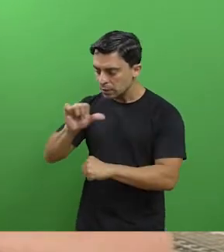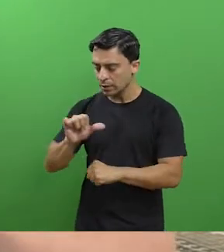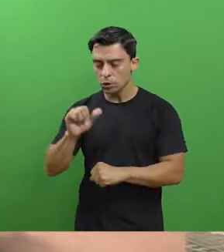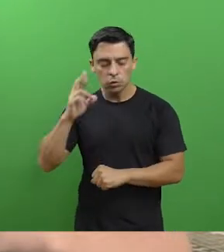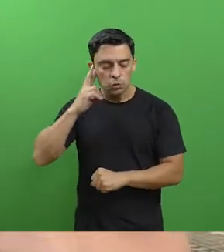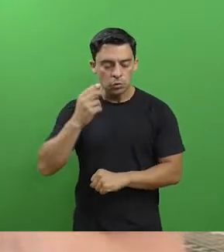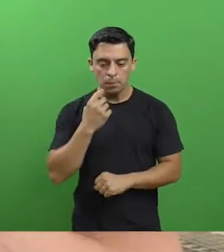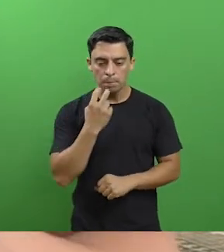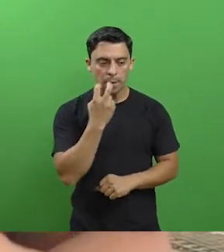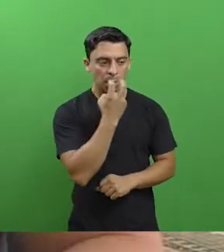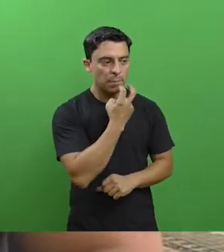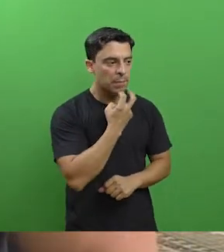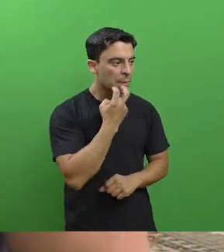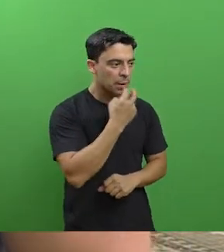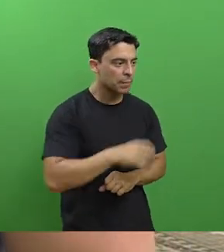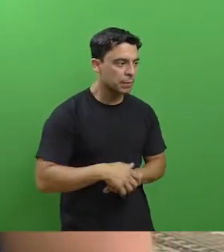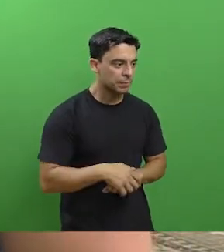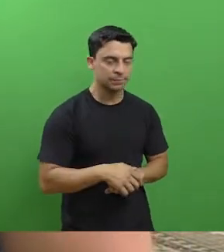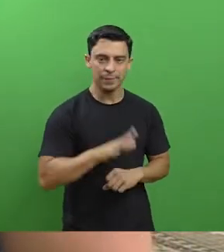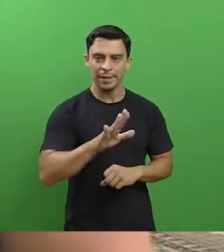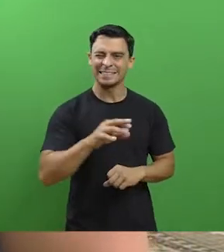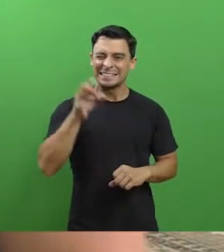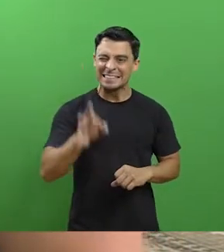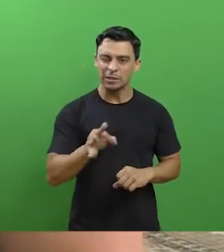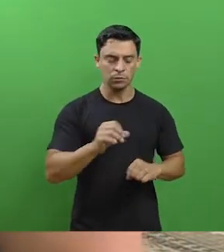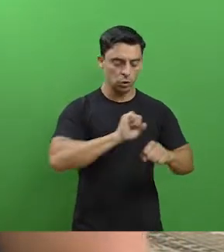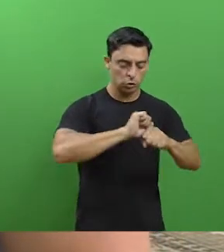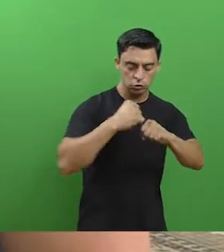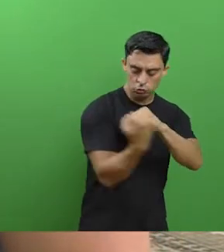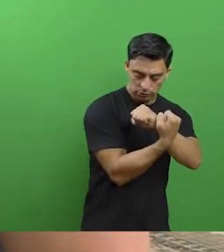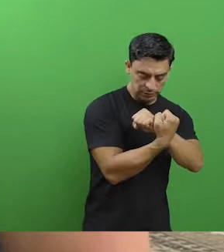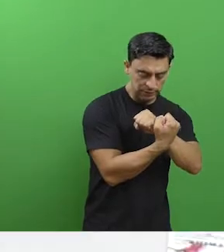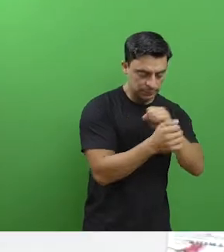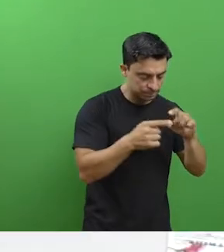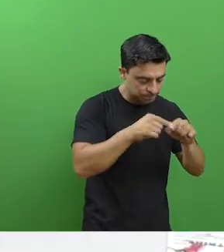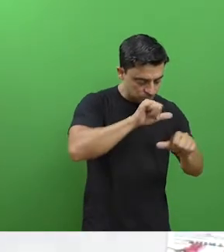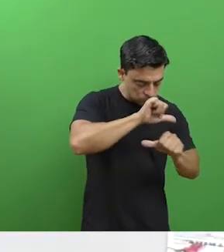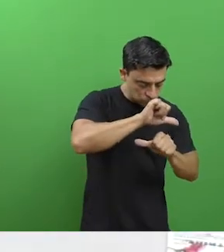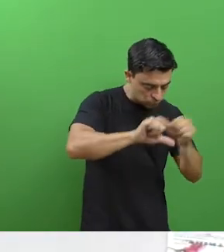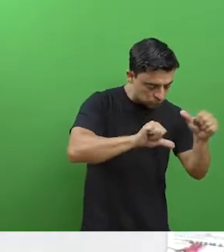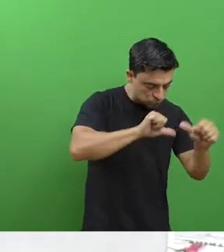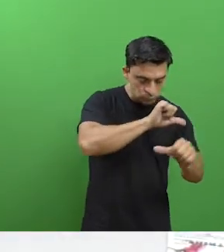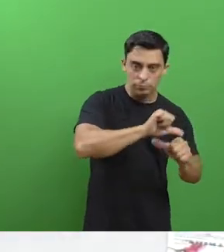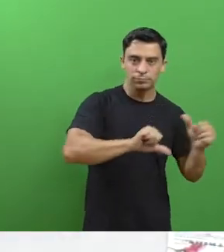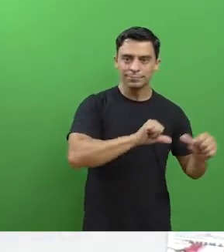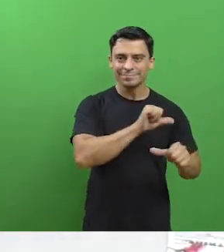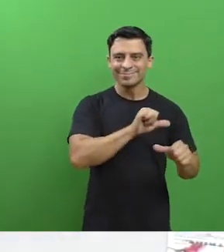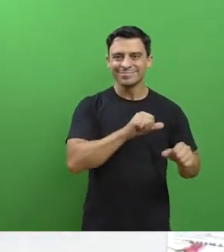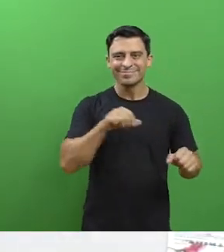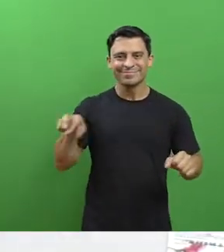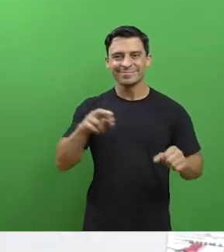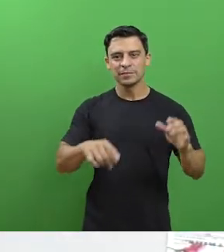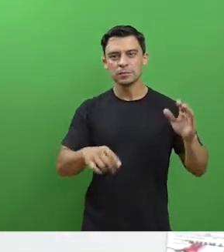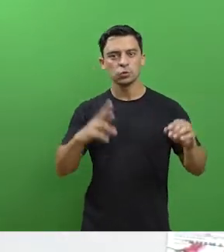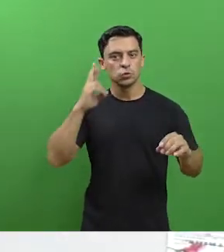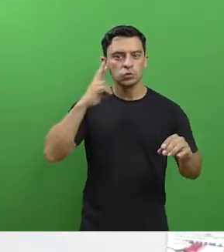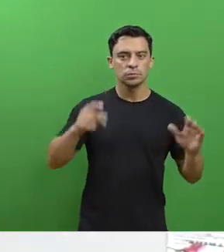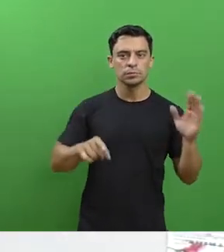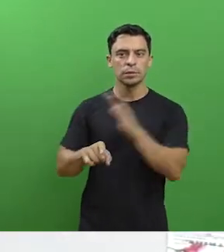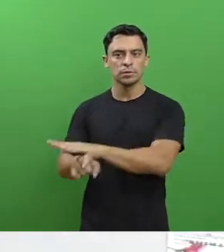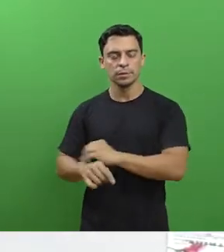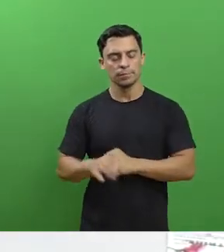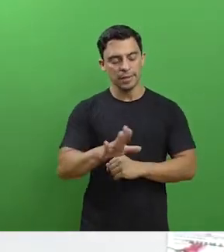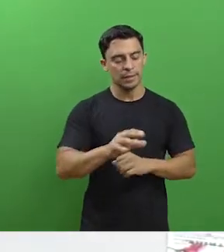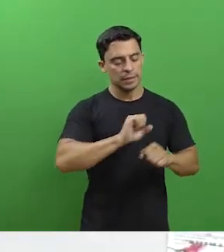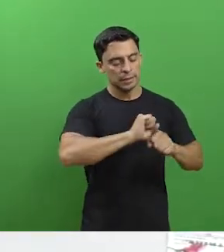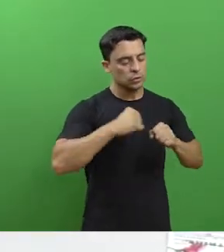A sociedade se adaptar ao surdo. Isso sim é inclusão. E como que a sociedade pode se adaptar de tal